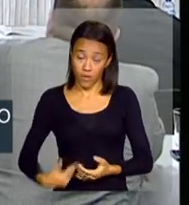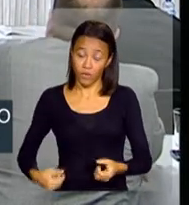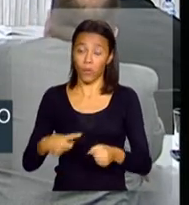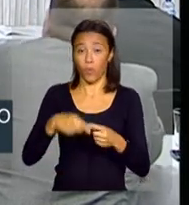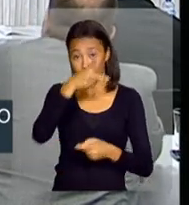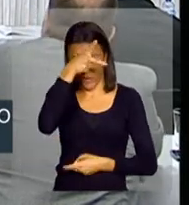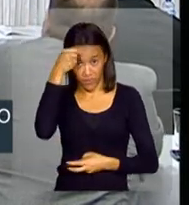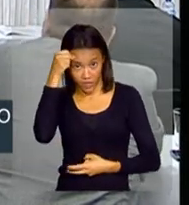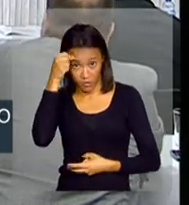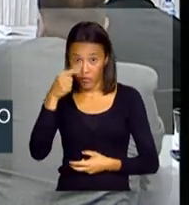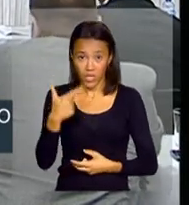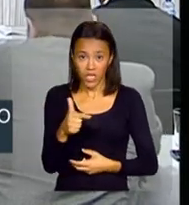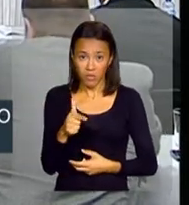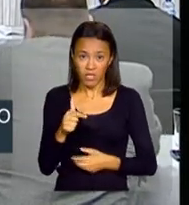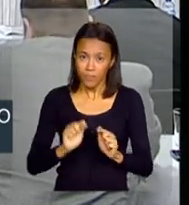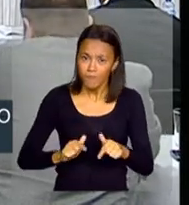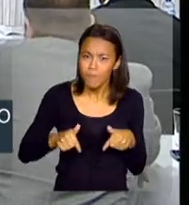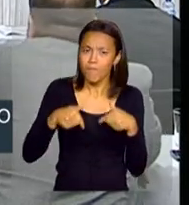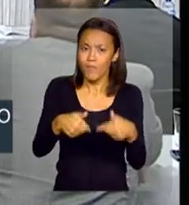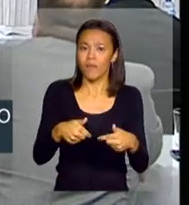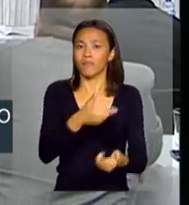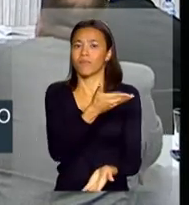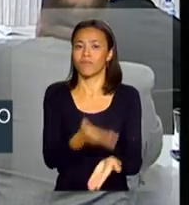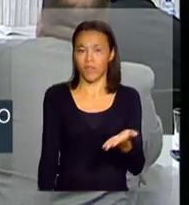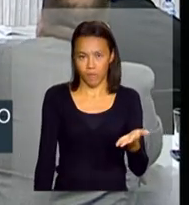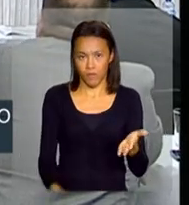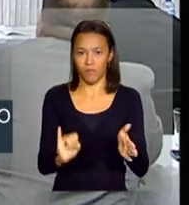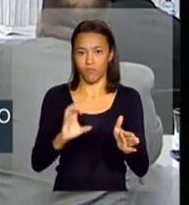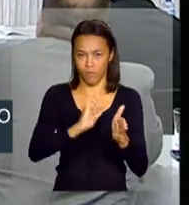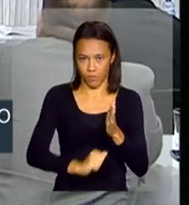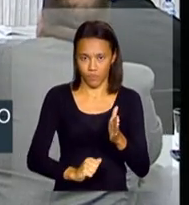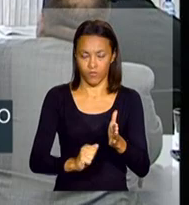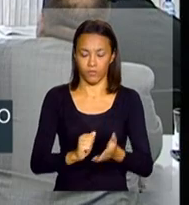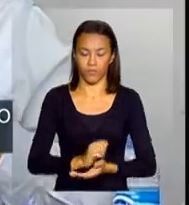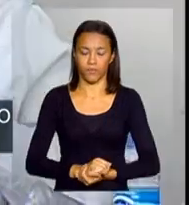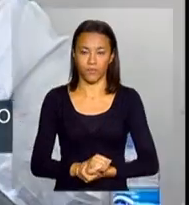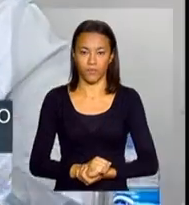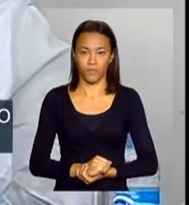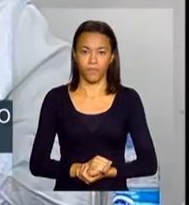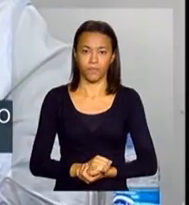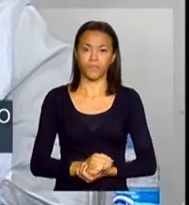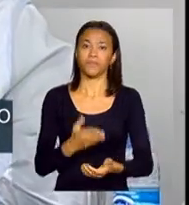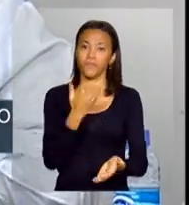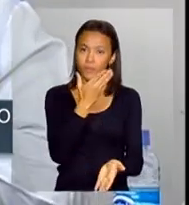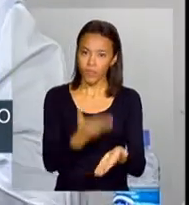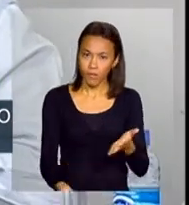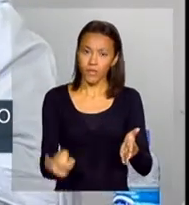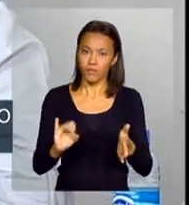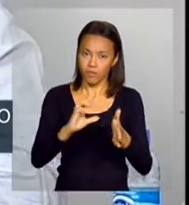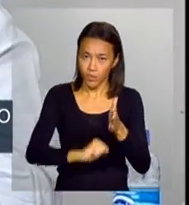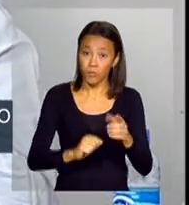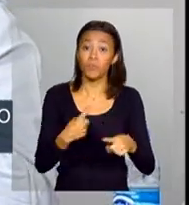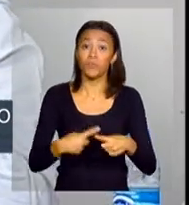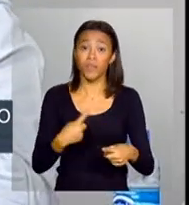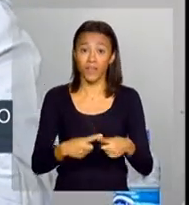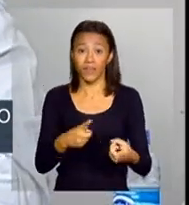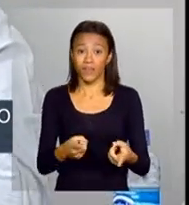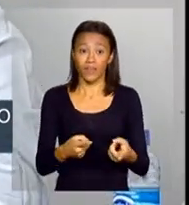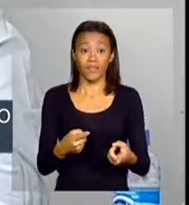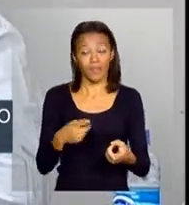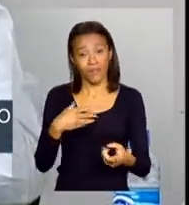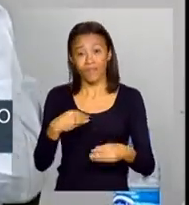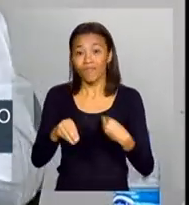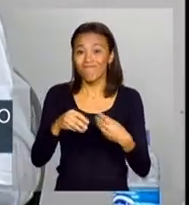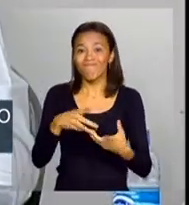prefeito, que não se empenha por isso, está perdendo receita. Está perdendo receita e está comprometendo as suas políticas públicas para